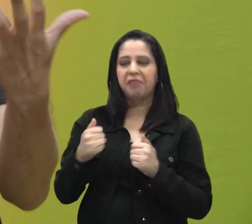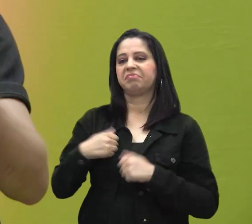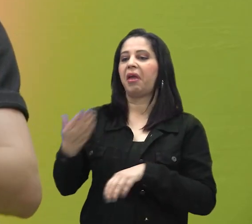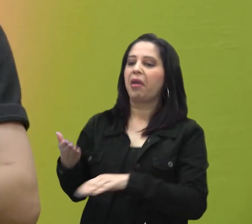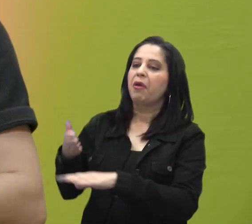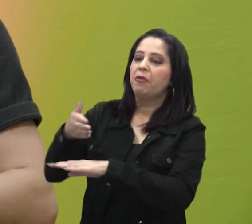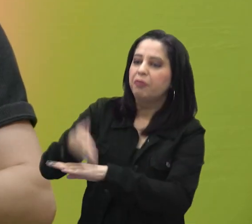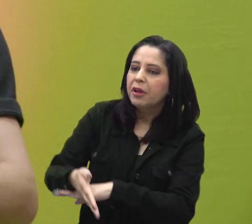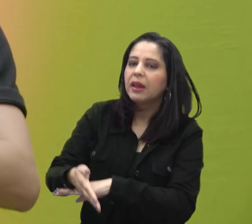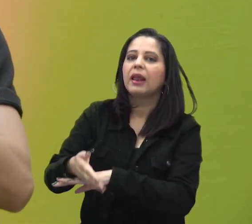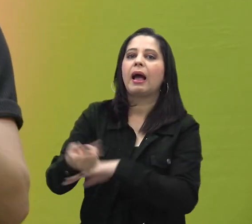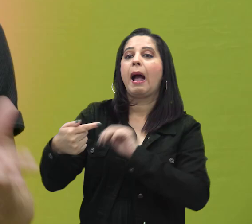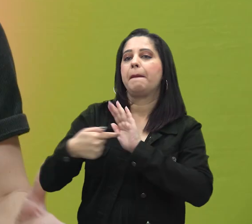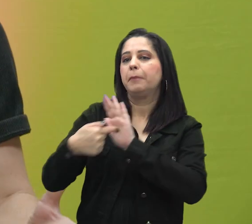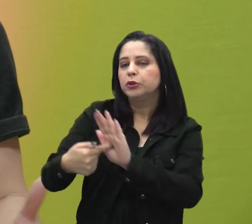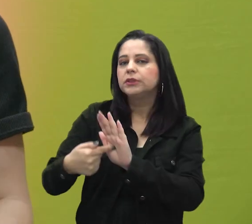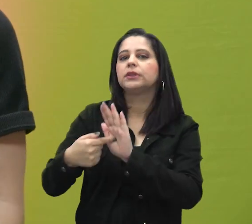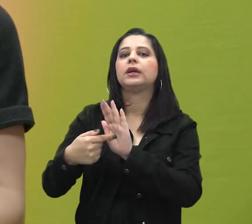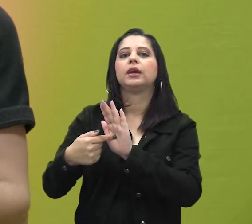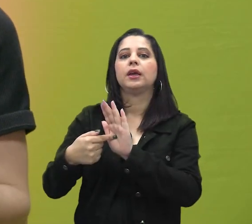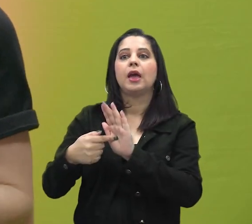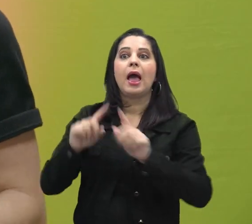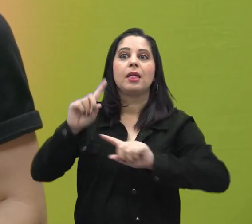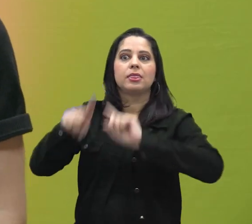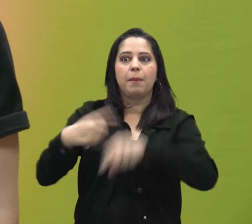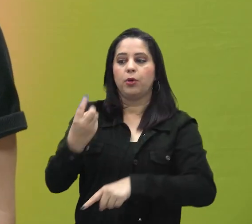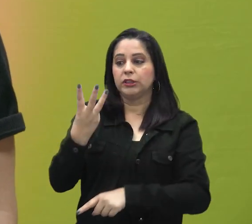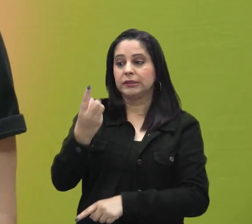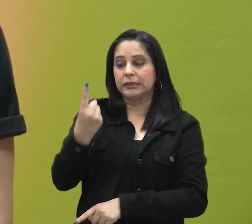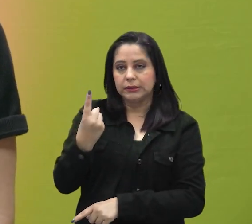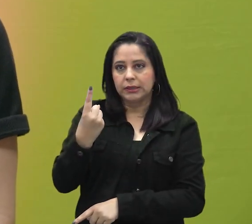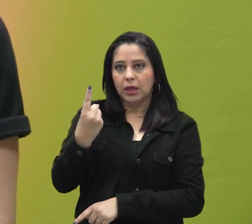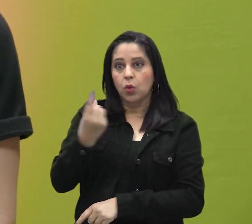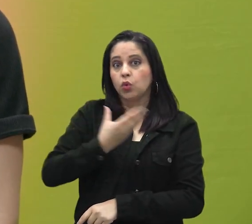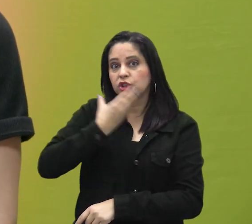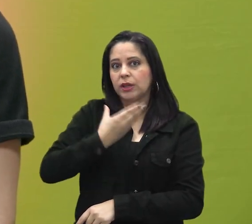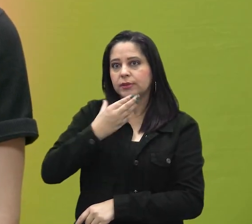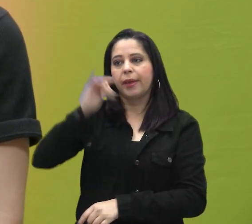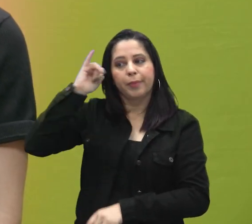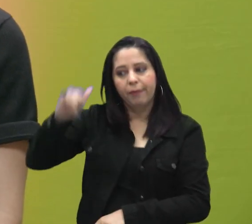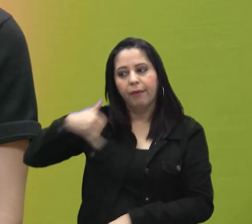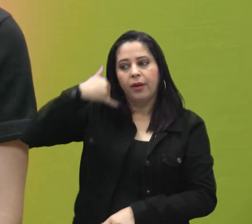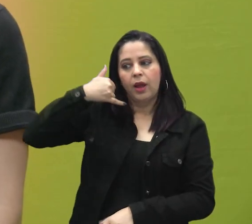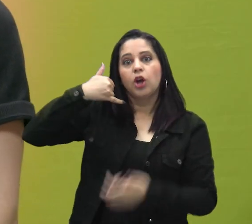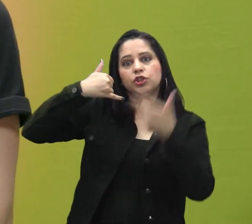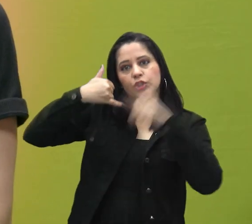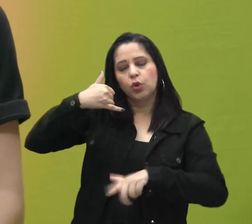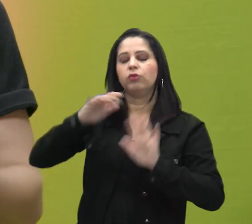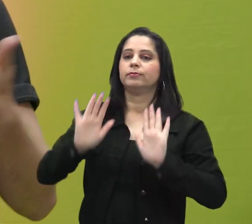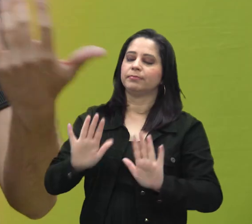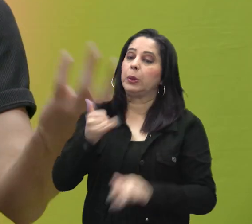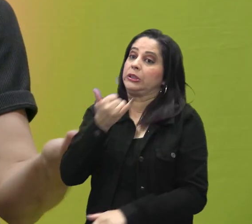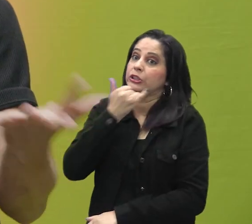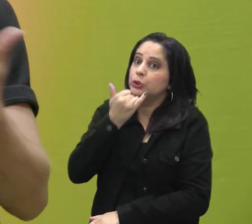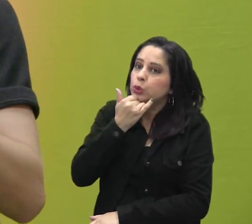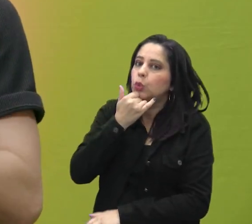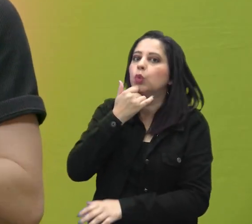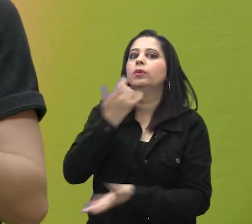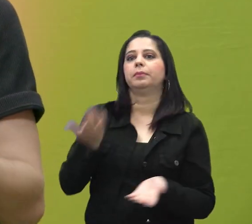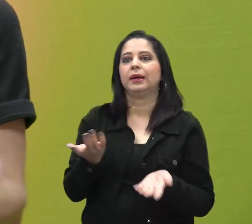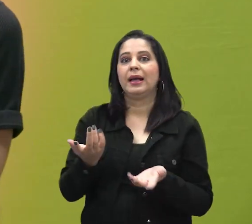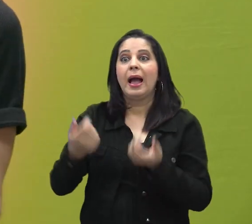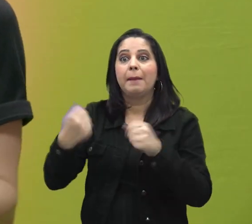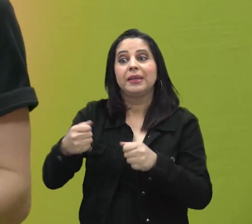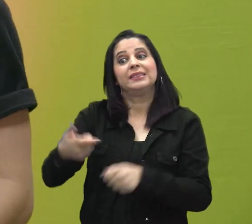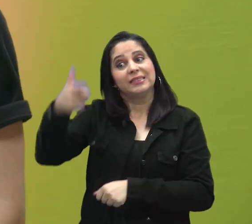o teste, mandei do jeito que eles queriam, o formato. No dia 31 de dezembro, às 4 horas da tarde, eles me retornam a ligação: ó, desculpa o dia, desculpa o horário,